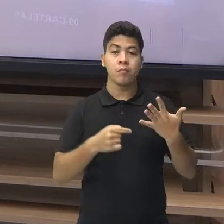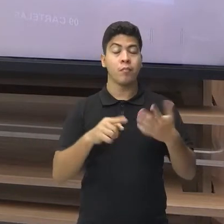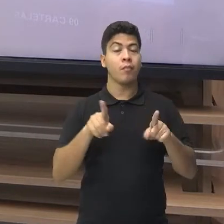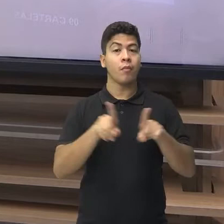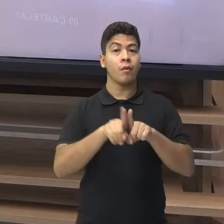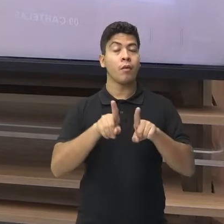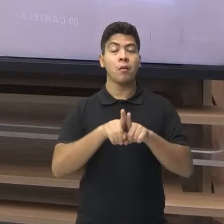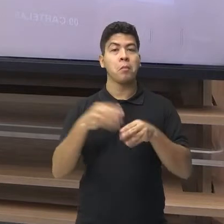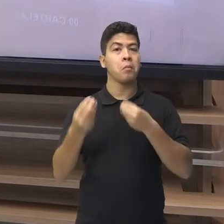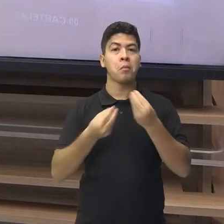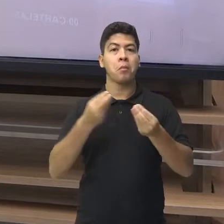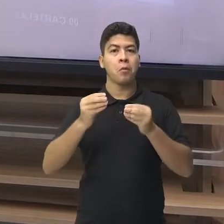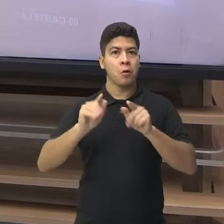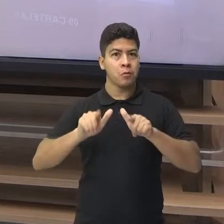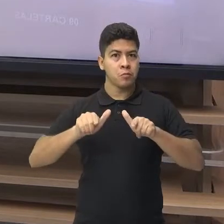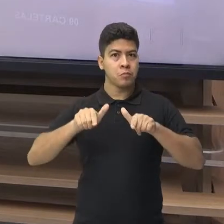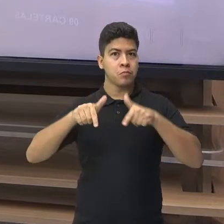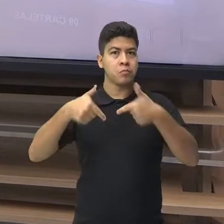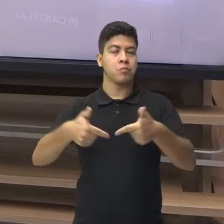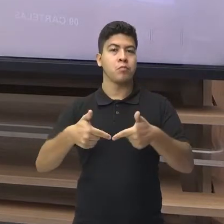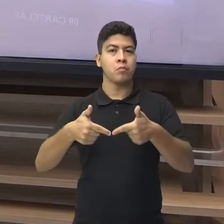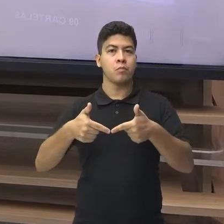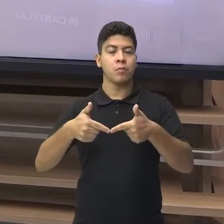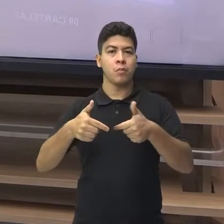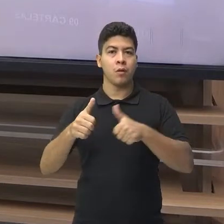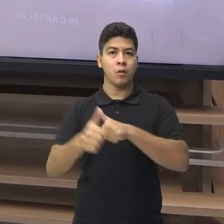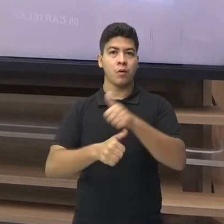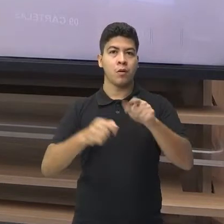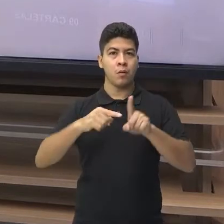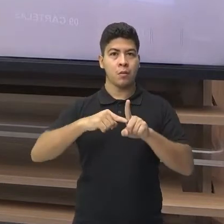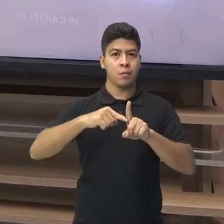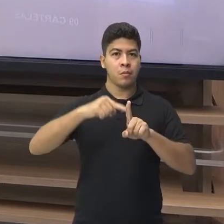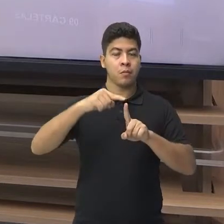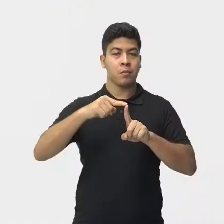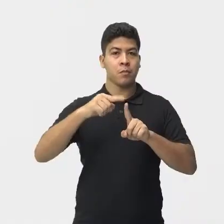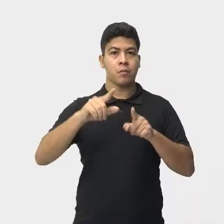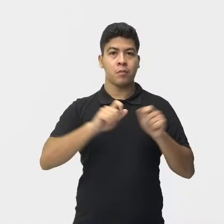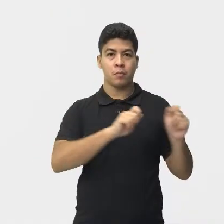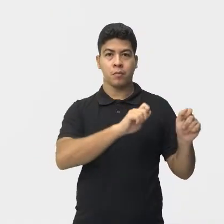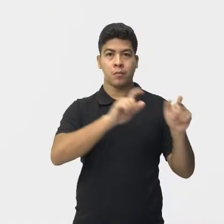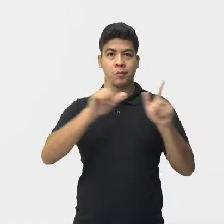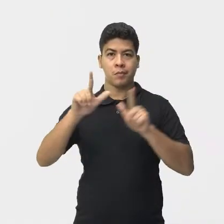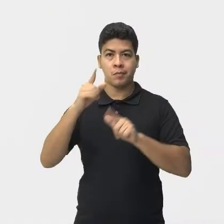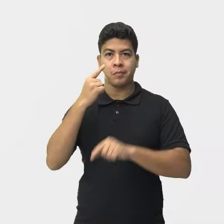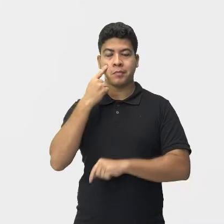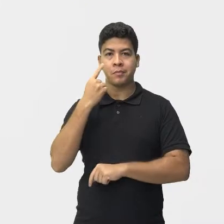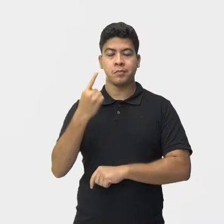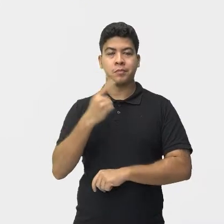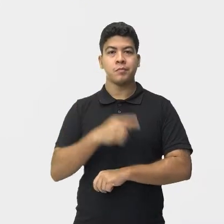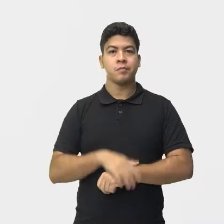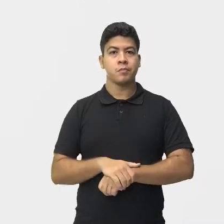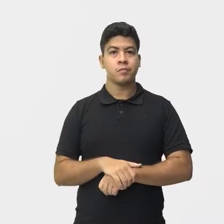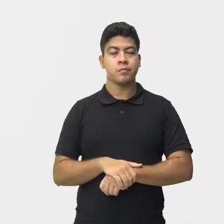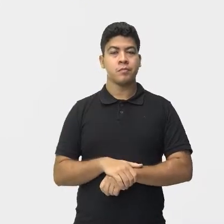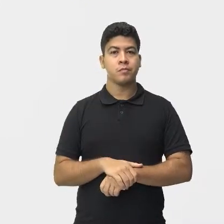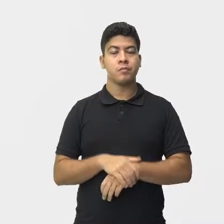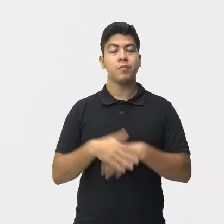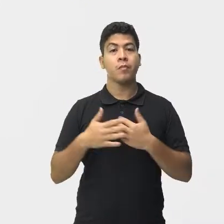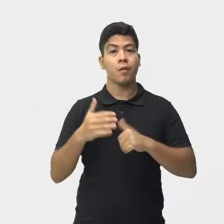trabalho termodinâmico. Então vamos lá ao início da nossa aula com a nossa primeira cartela, que vai falar exatamente sobre